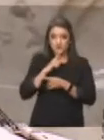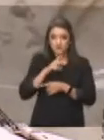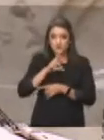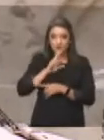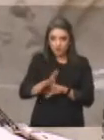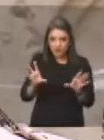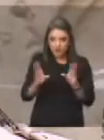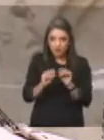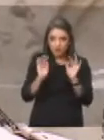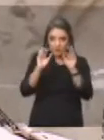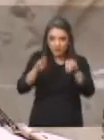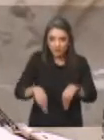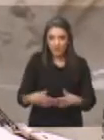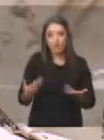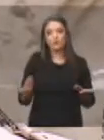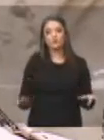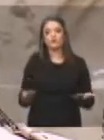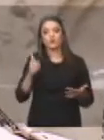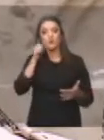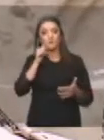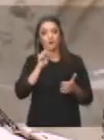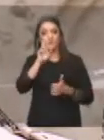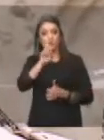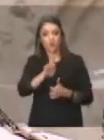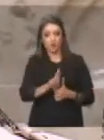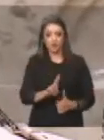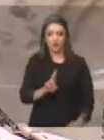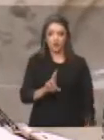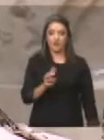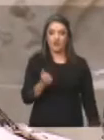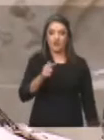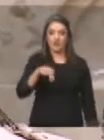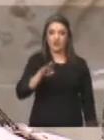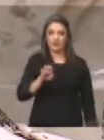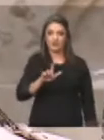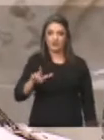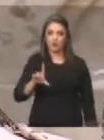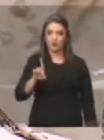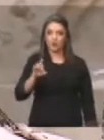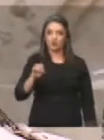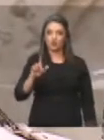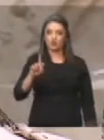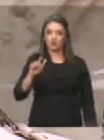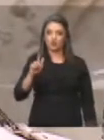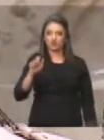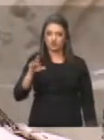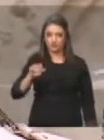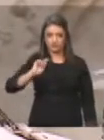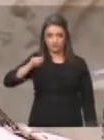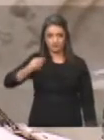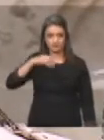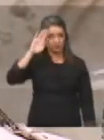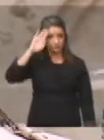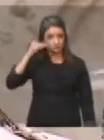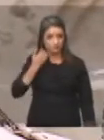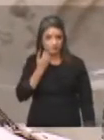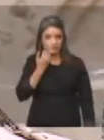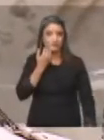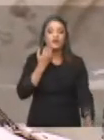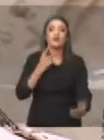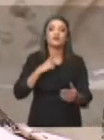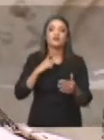já então pela Procuradora-Geral, doutora Raquel Dodge. O acervo probatório colhido demonstra de